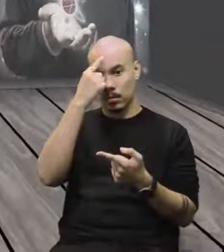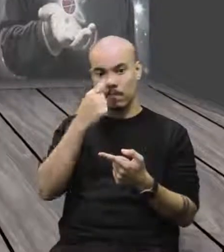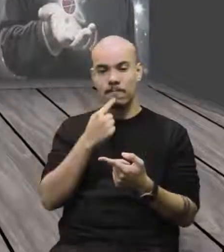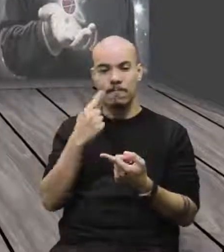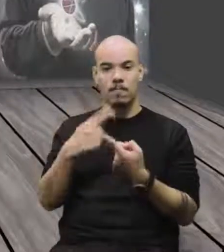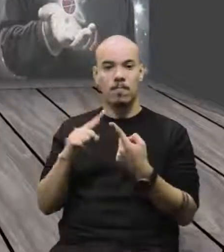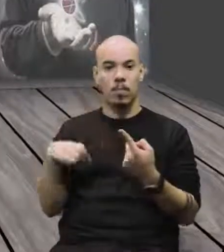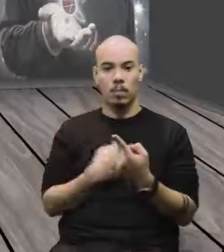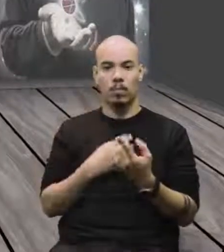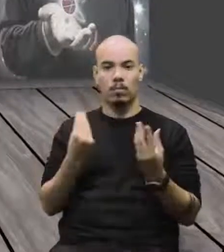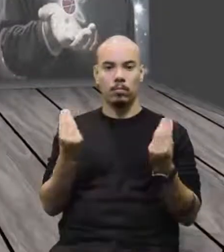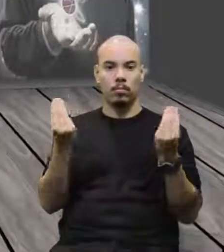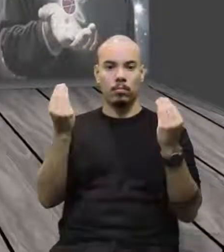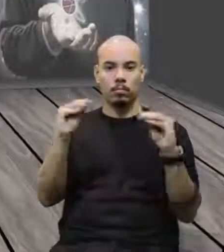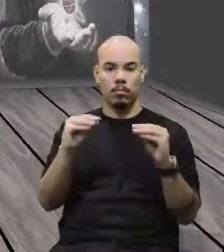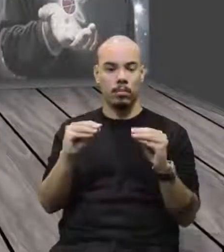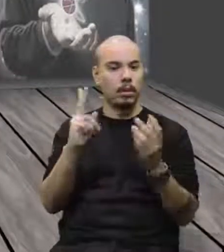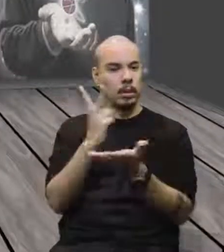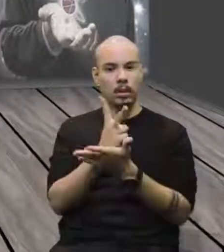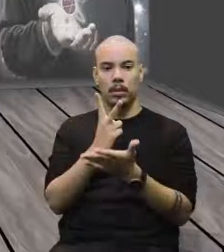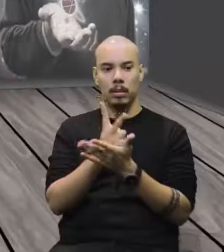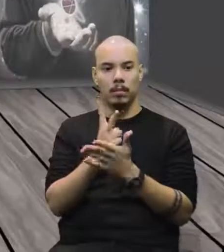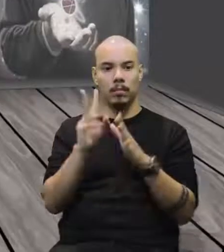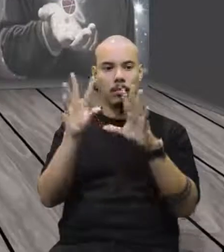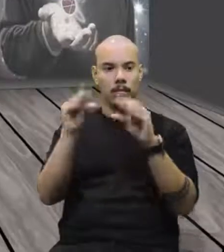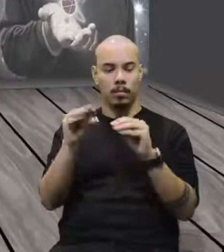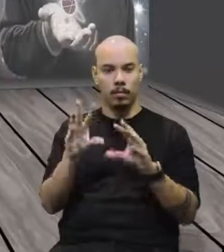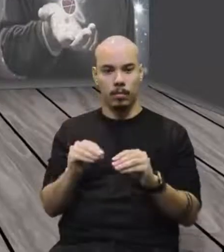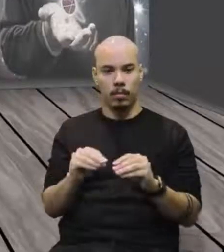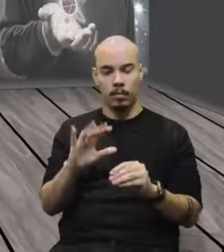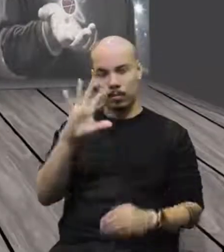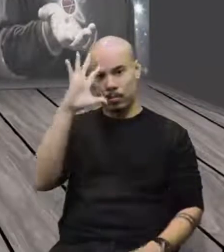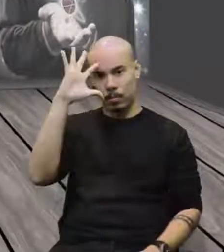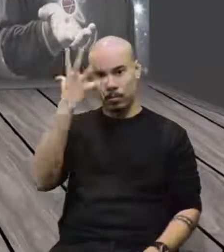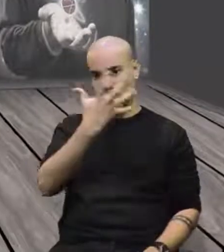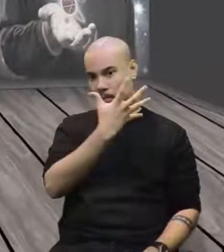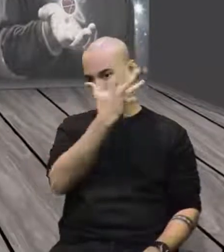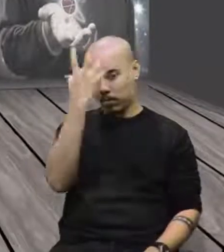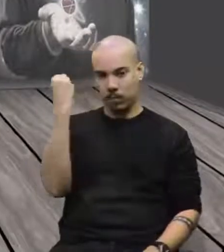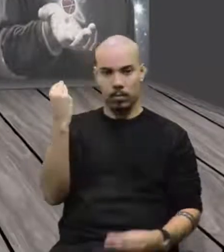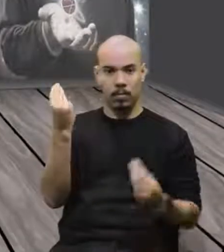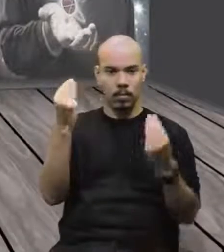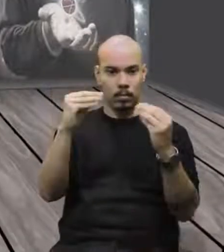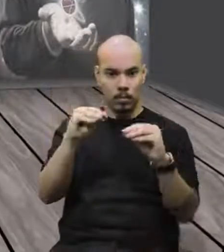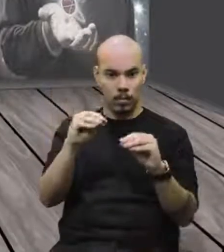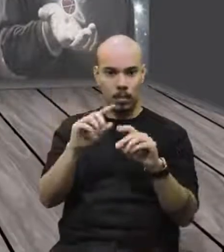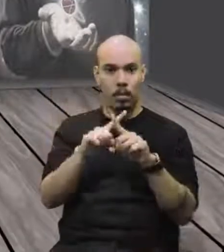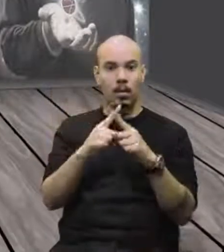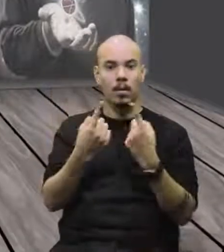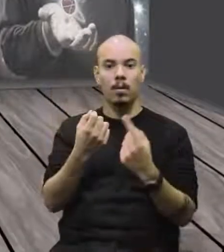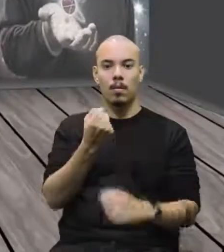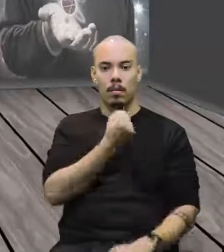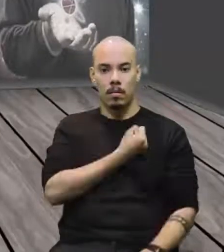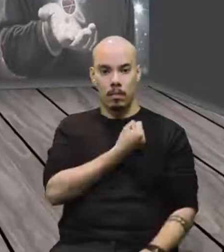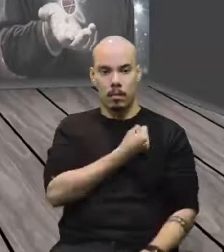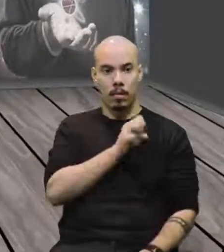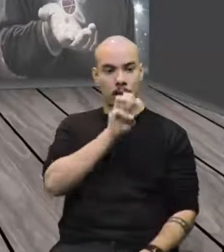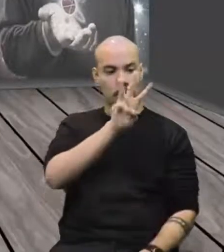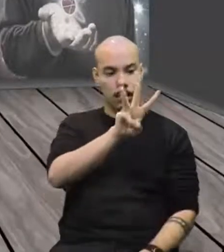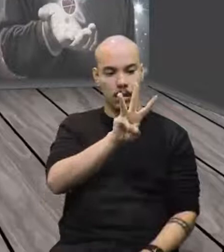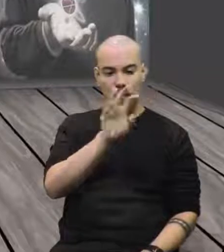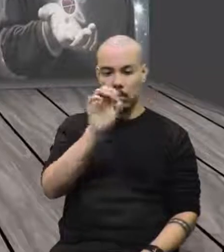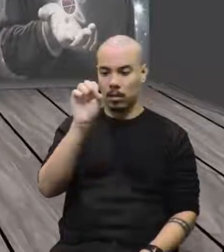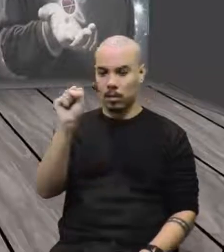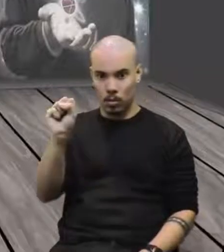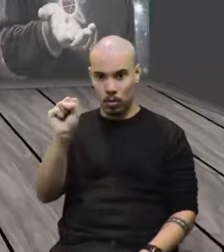nós sempre estamos mexendo no exercício, porventura aí esquecemos de dar uma mexidinha ali na imagem, mas os valores é 3 e 8,